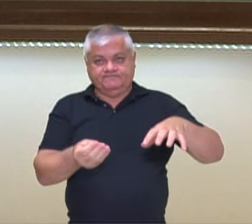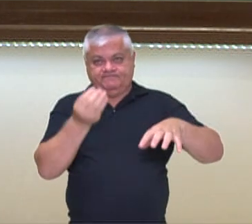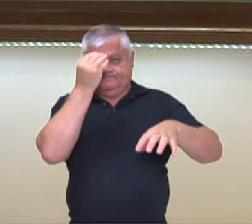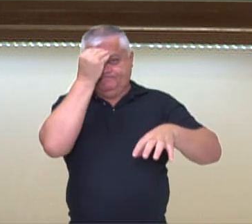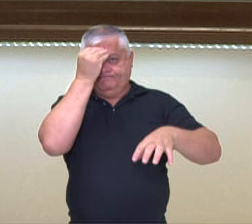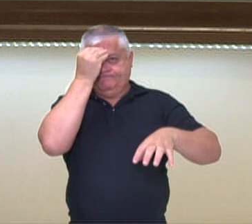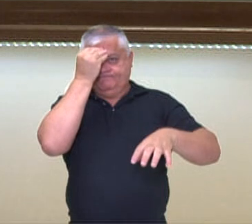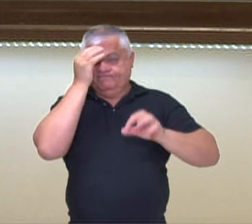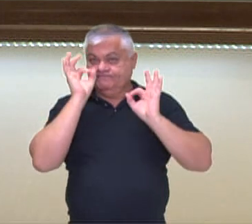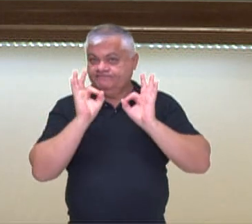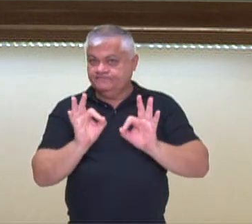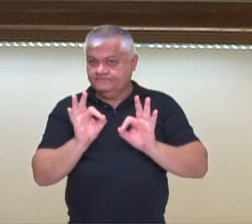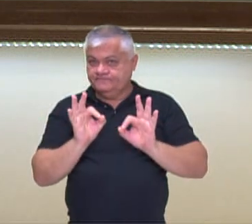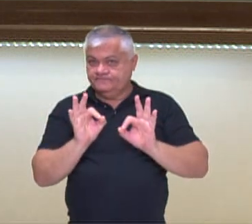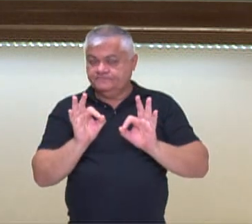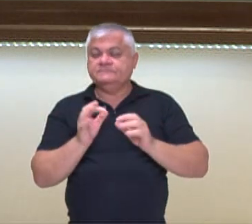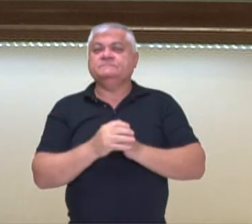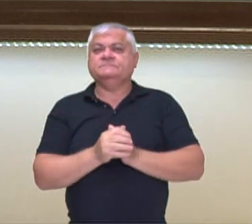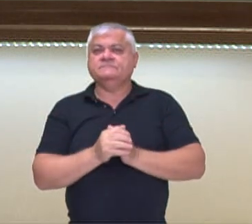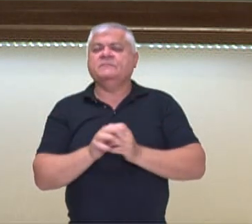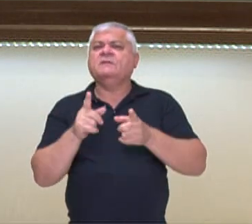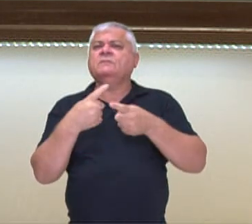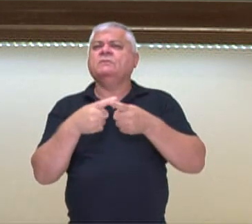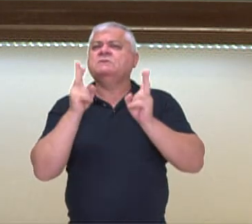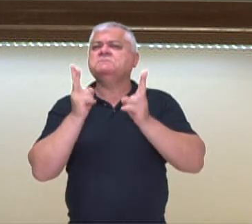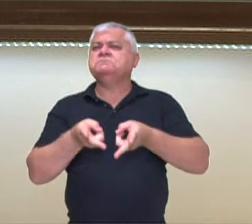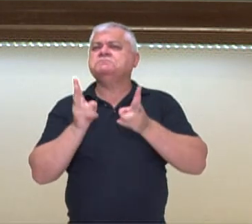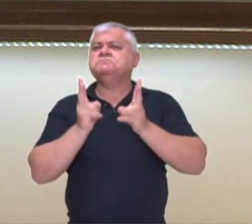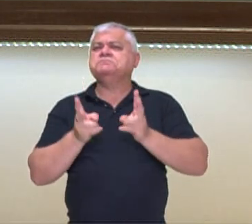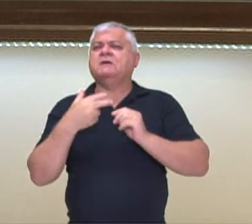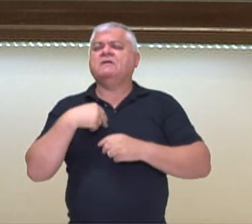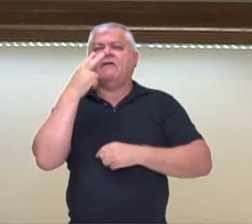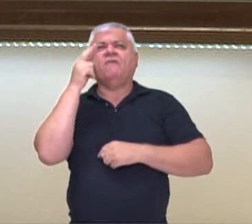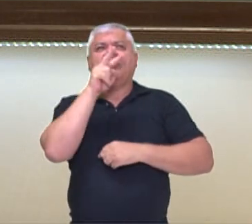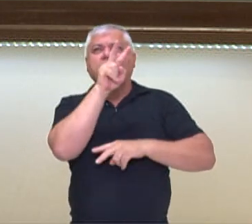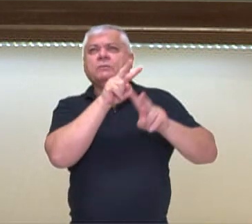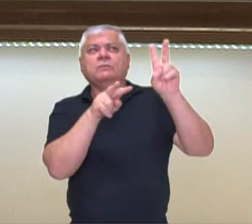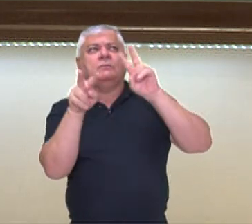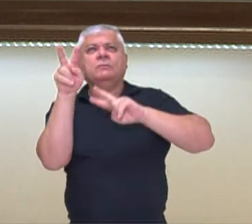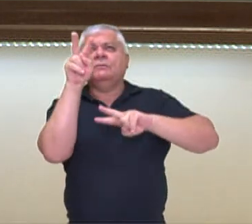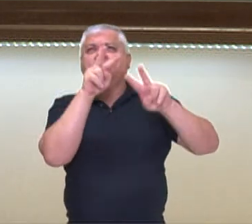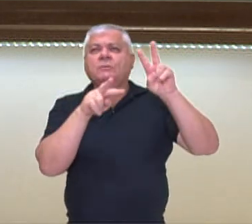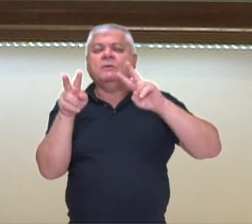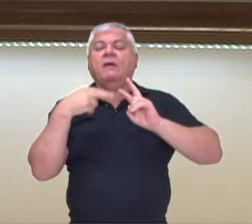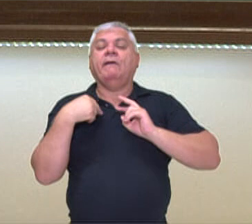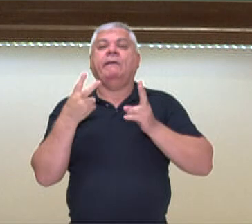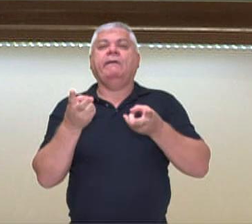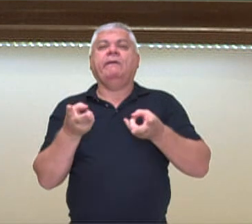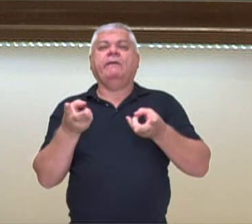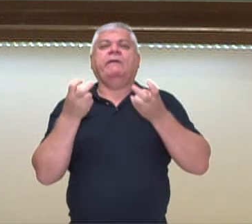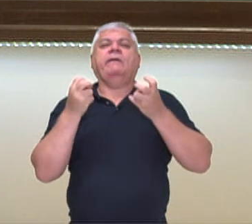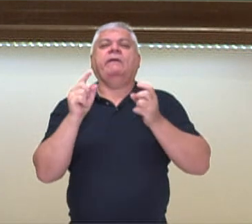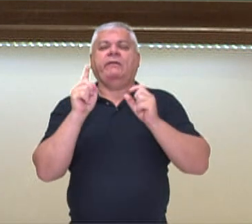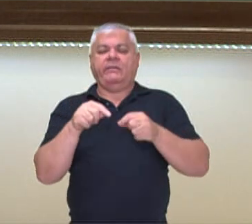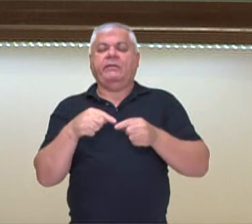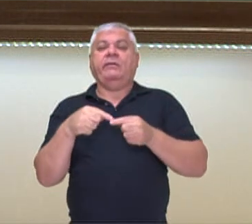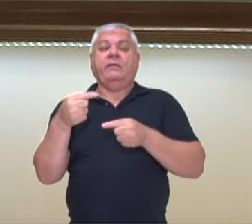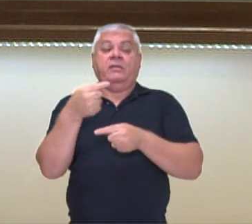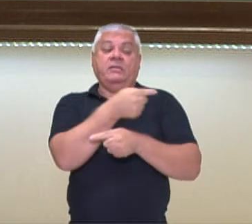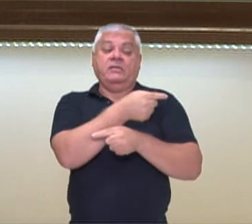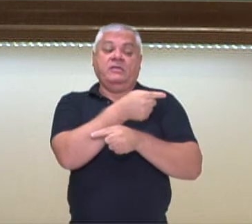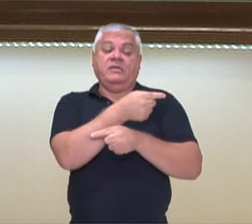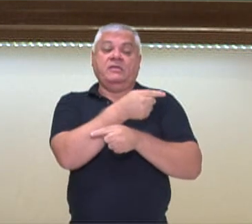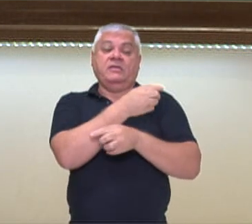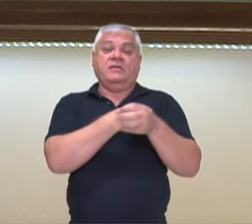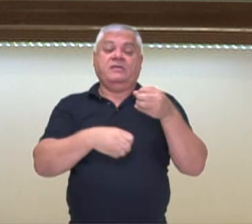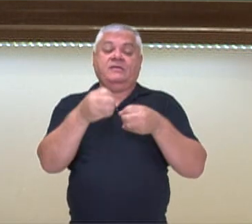com muito carinho, tá? Porque sempre que você olhar uma equação química, observe sempre a seta e saiba, o